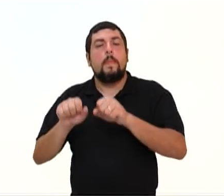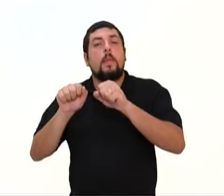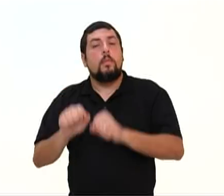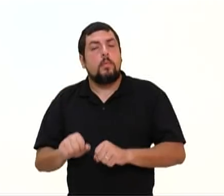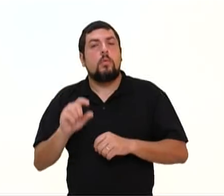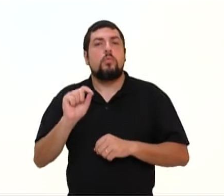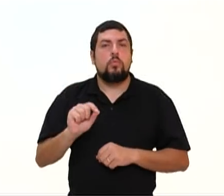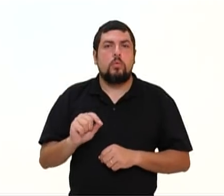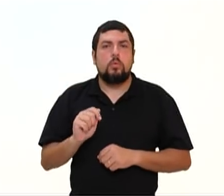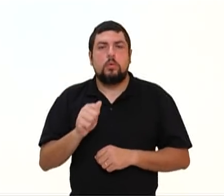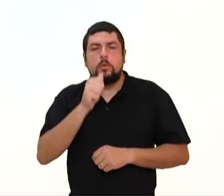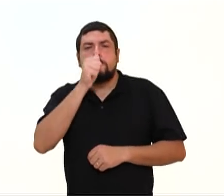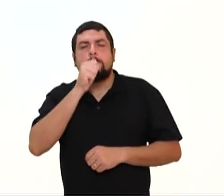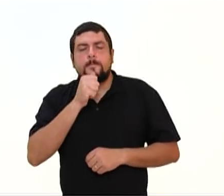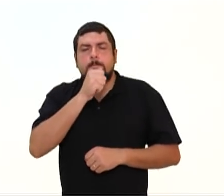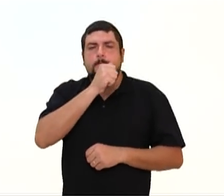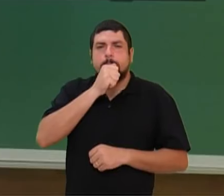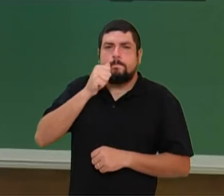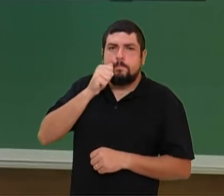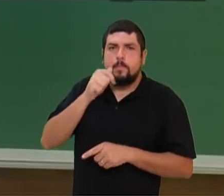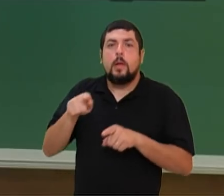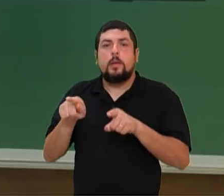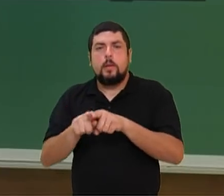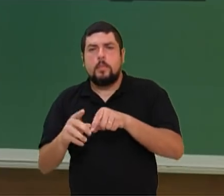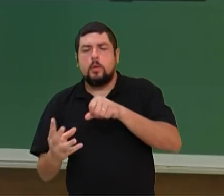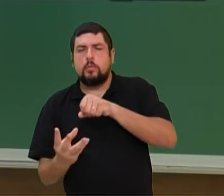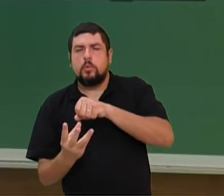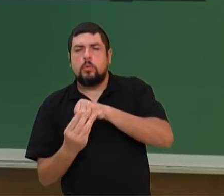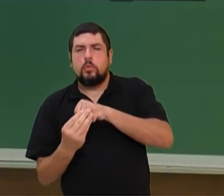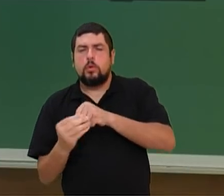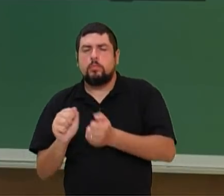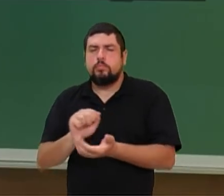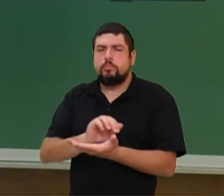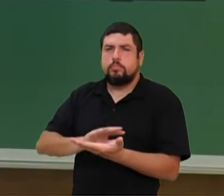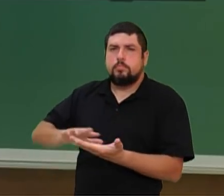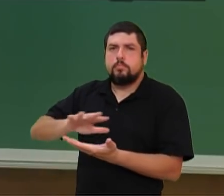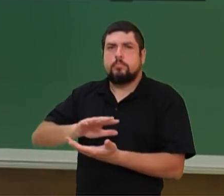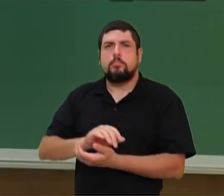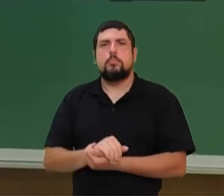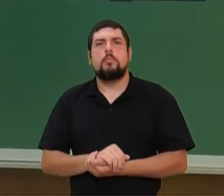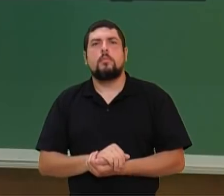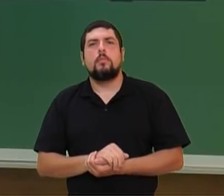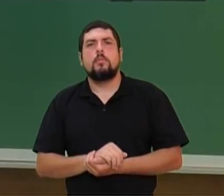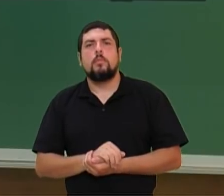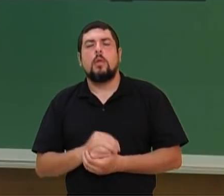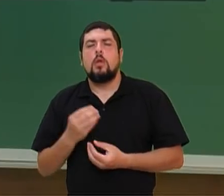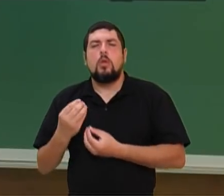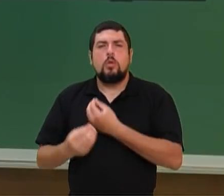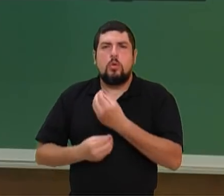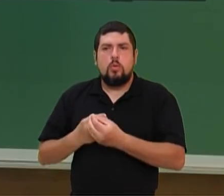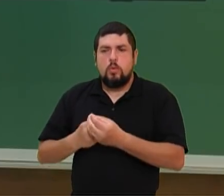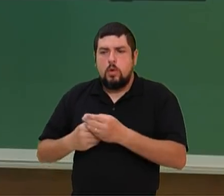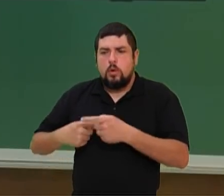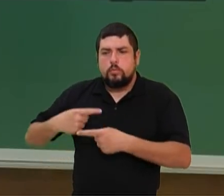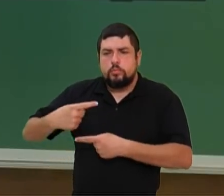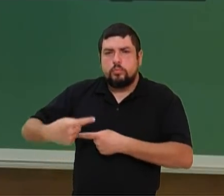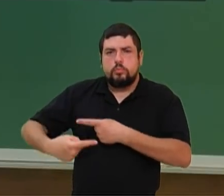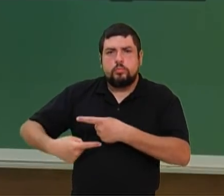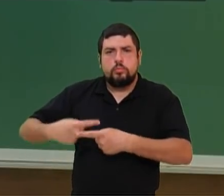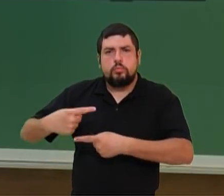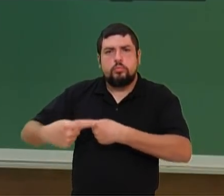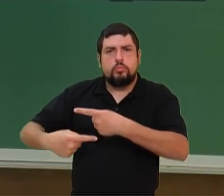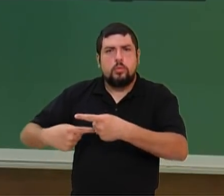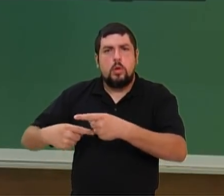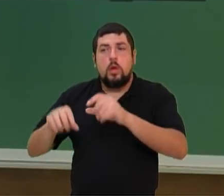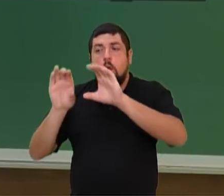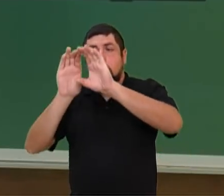ou conhecimento místico. Então, seria aquela ideia de que o ser está sempre reencarnando. Não existe a concepção de céu e